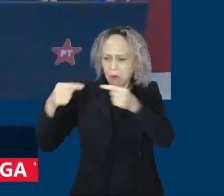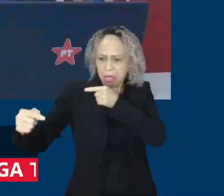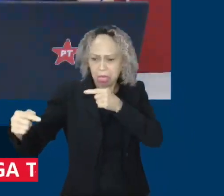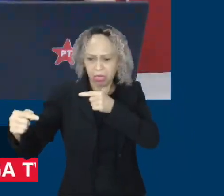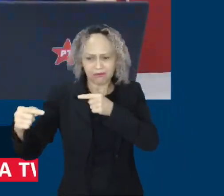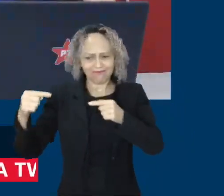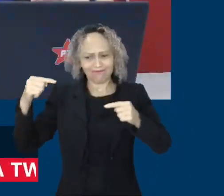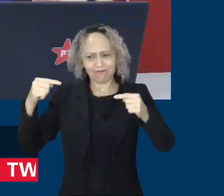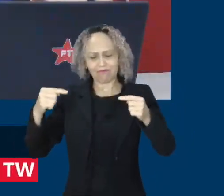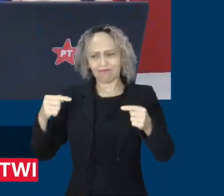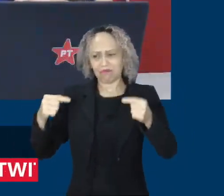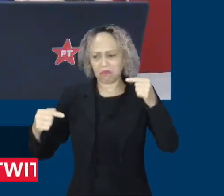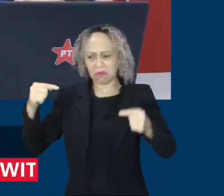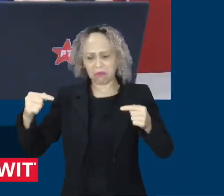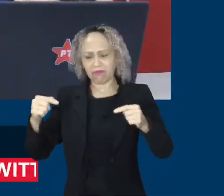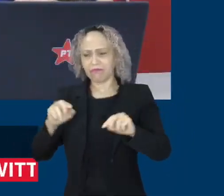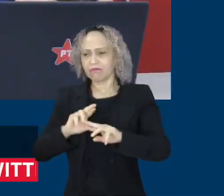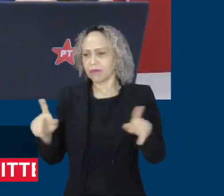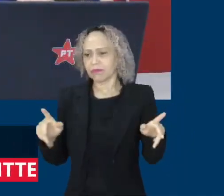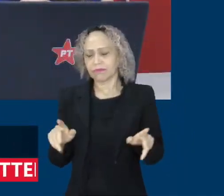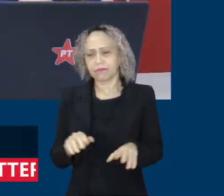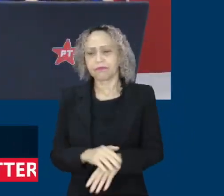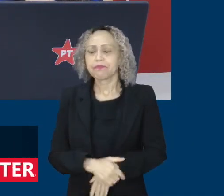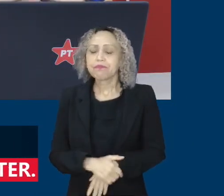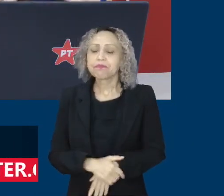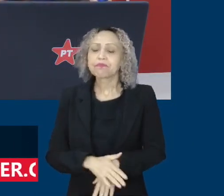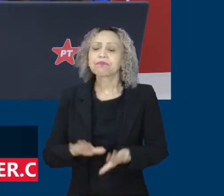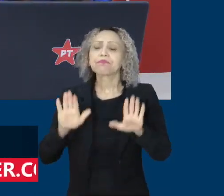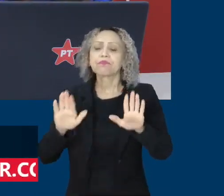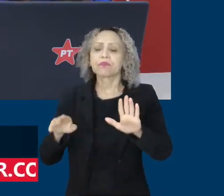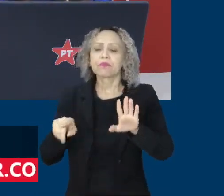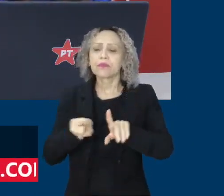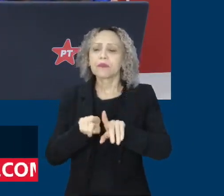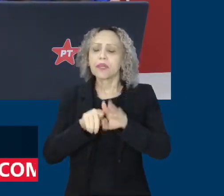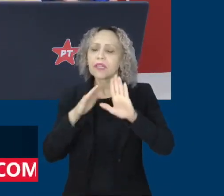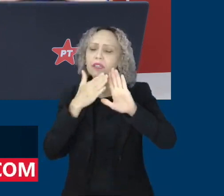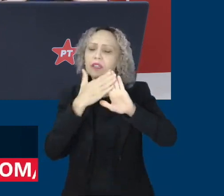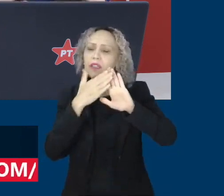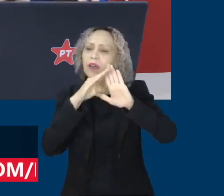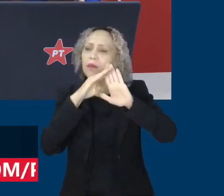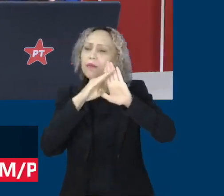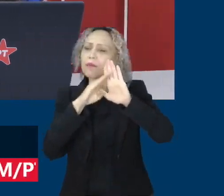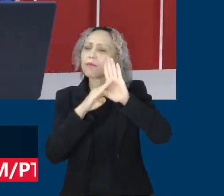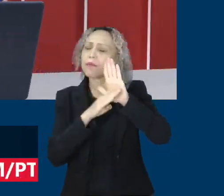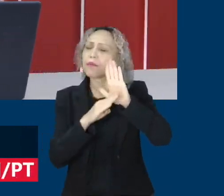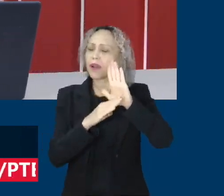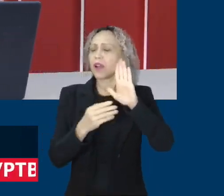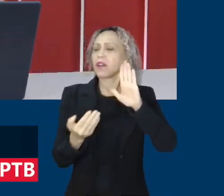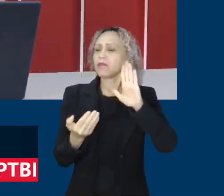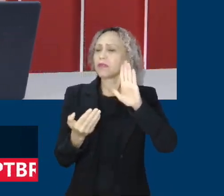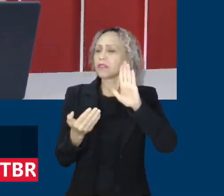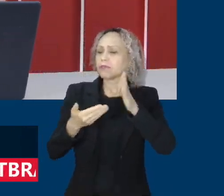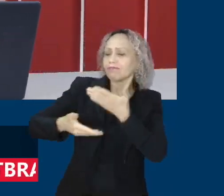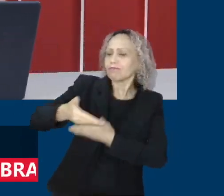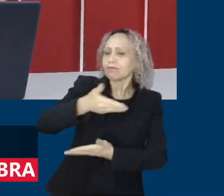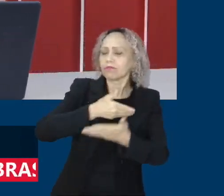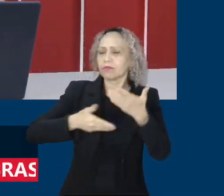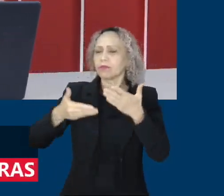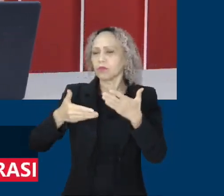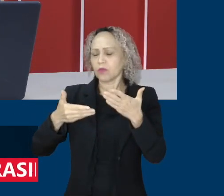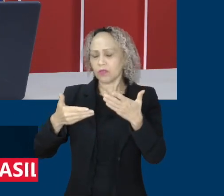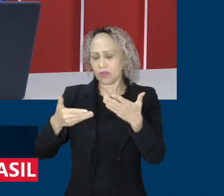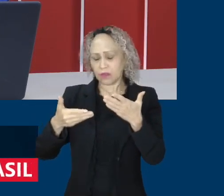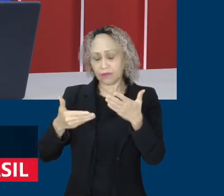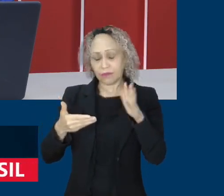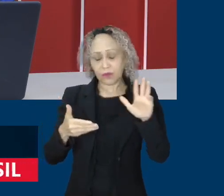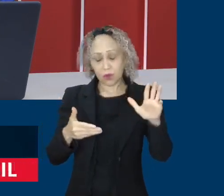Deputado, e também dentro dessa pauta de integração, né, proposta pelo presidente Lula, pelo Brasil aqui na região, o presidente